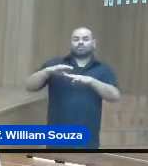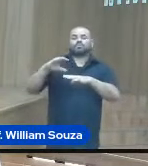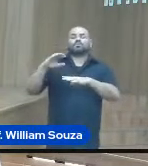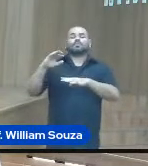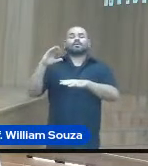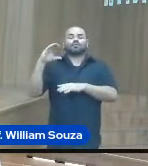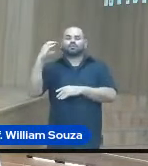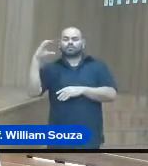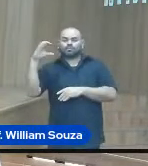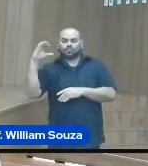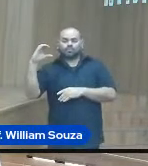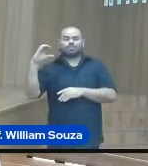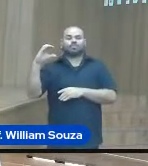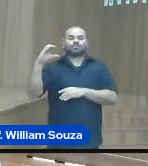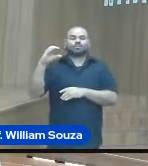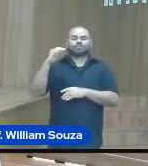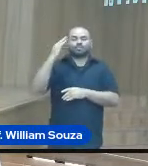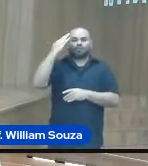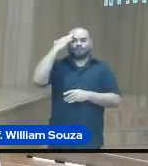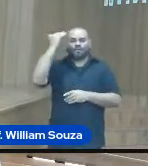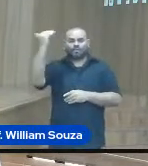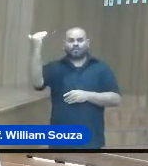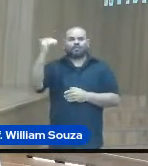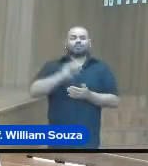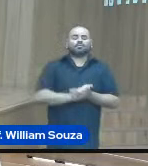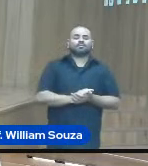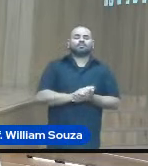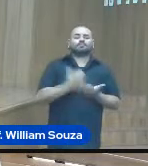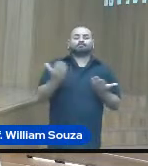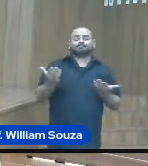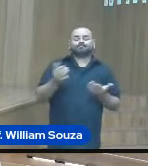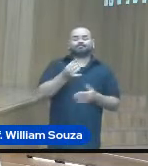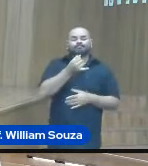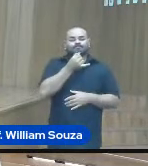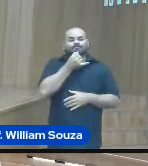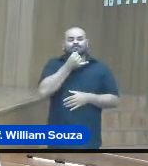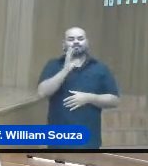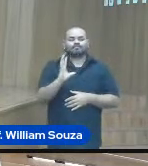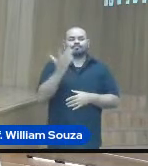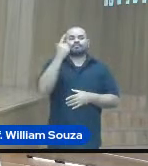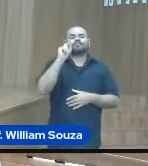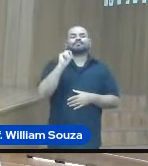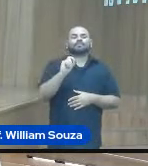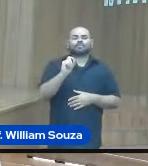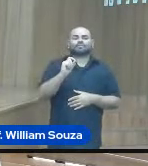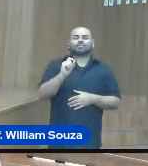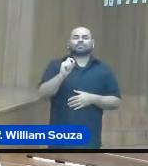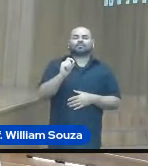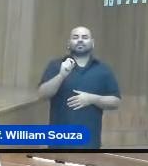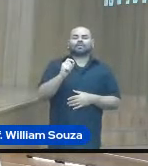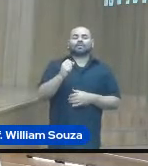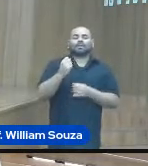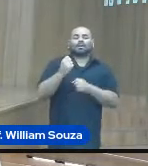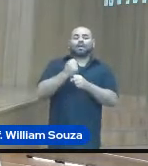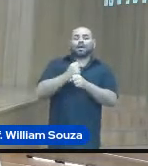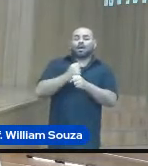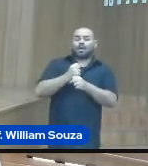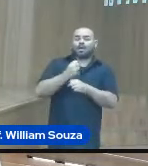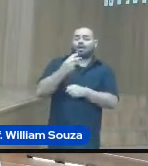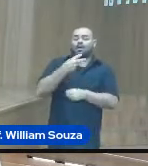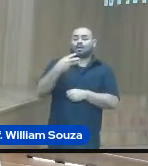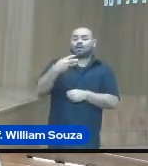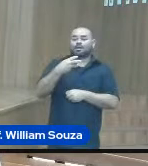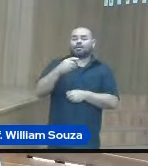assim. Um caso muito triste que aconteceu foi quando, em 1933, a juventude nazista